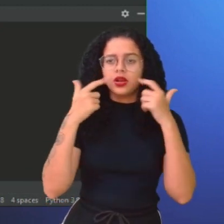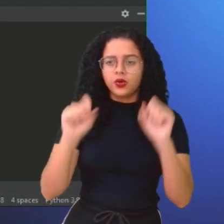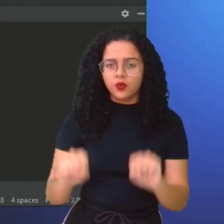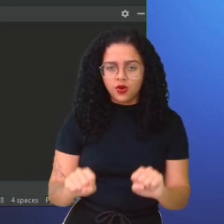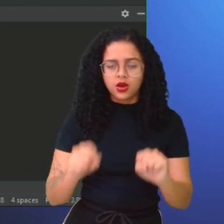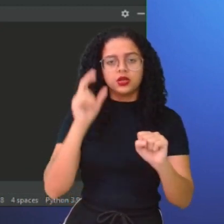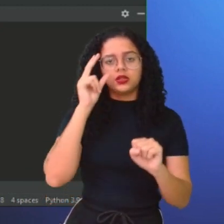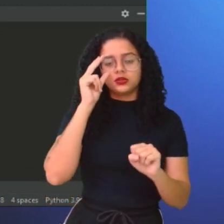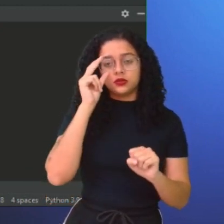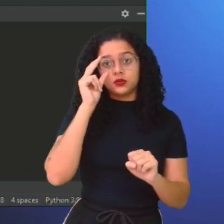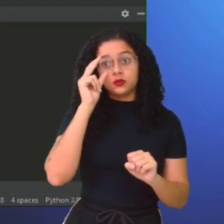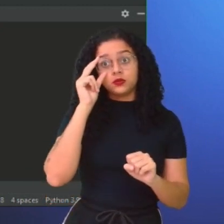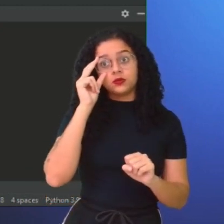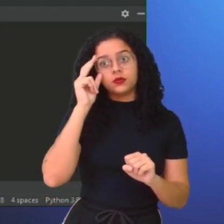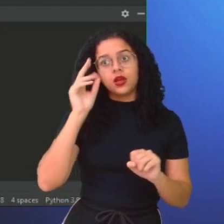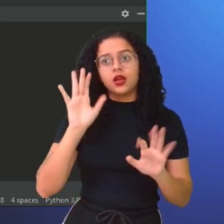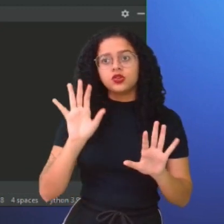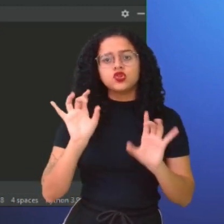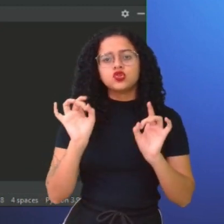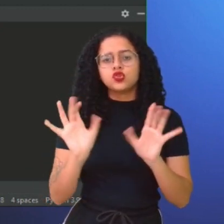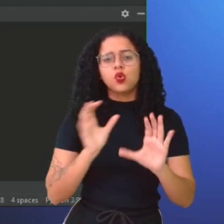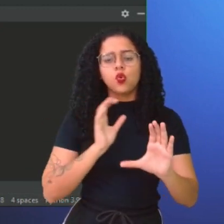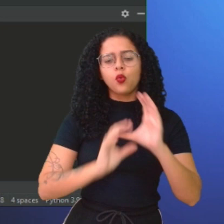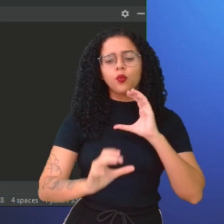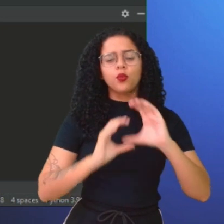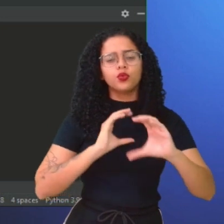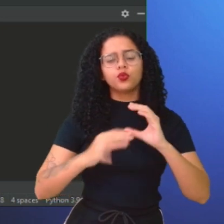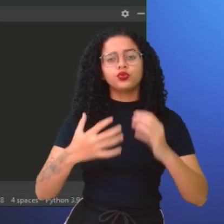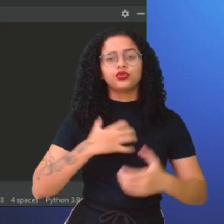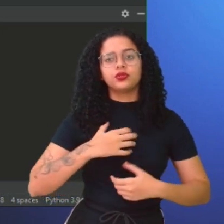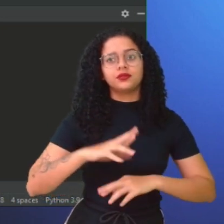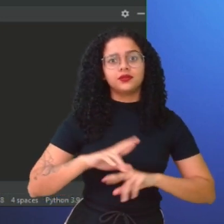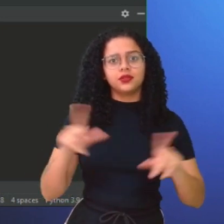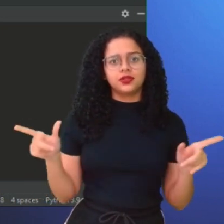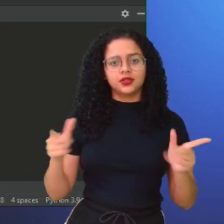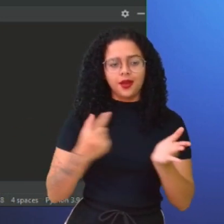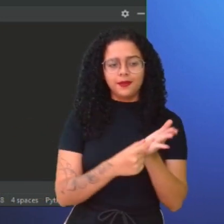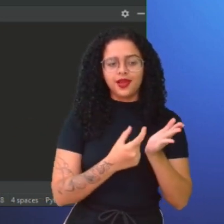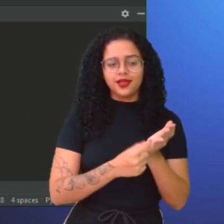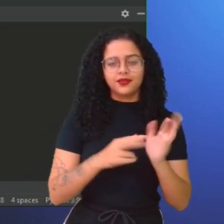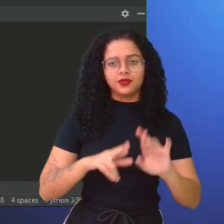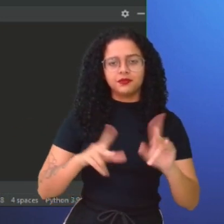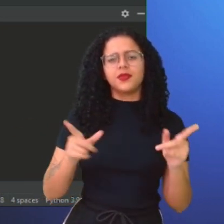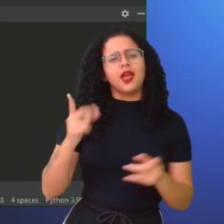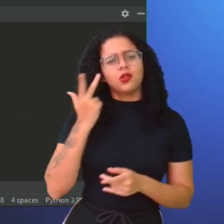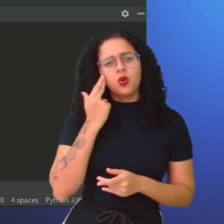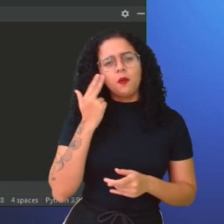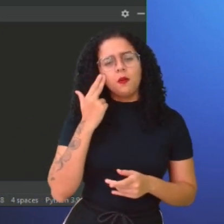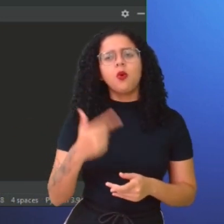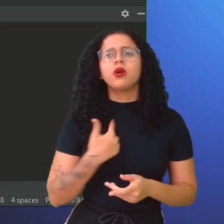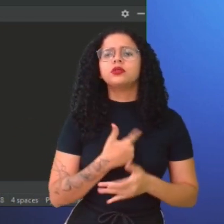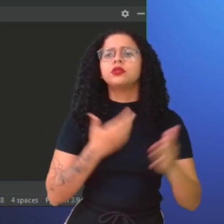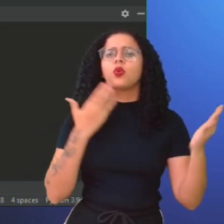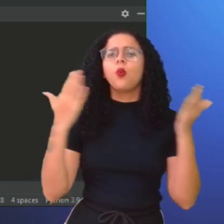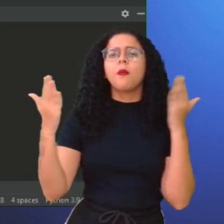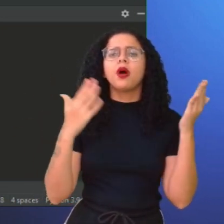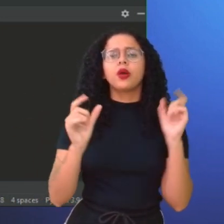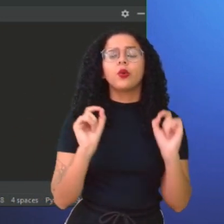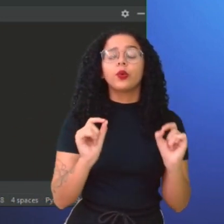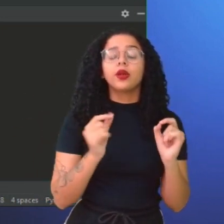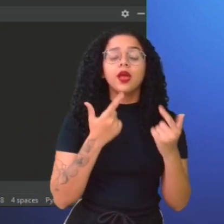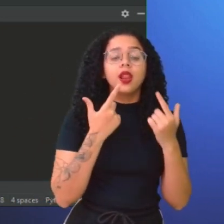de instruções, a gente apenas se comunicou de uma forma diferente. É muito comum a gente comparar, né, Carla, as linguagens